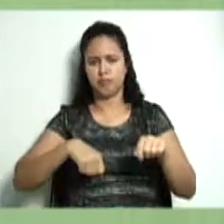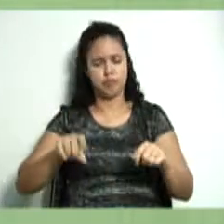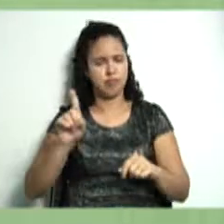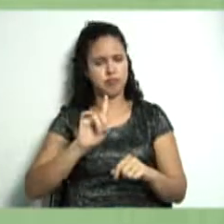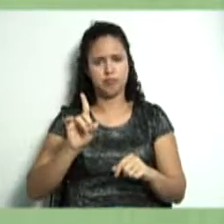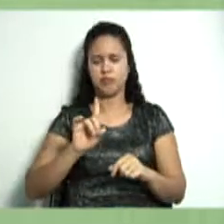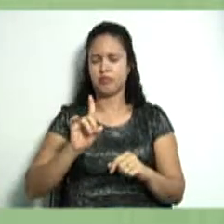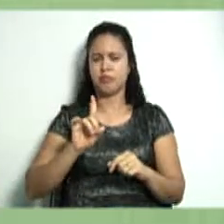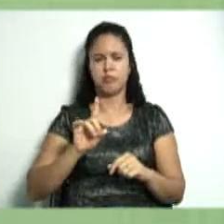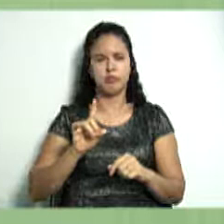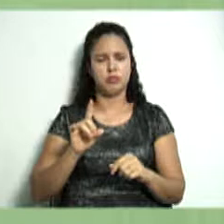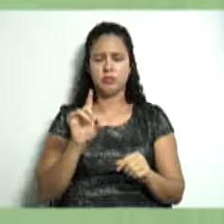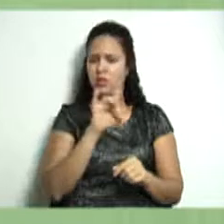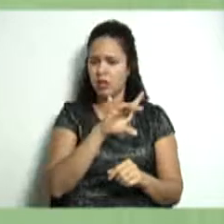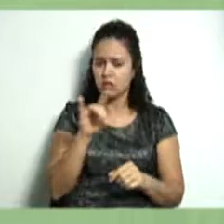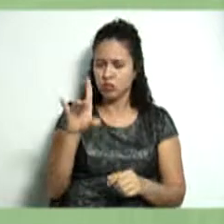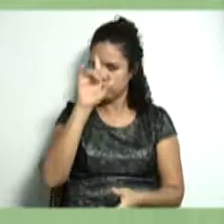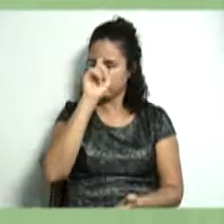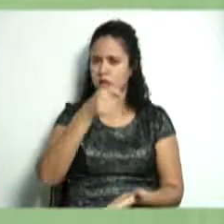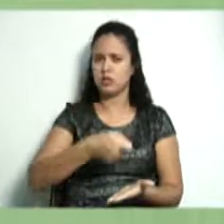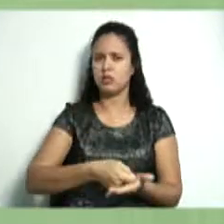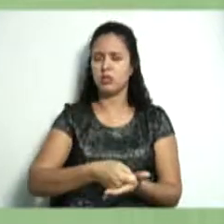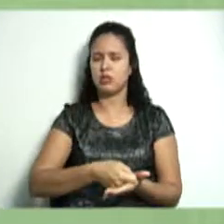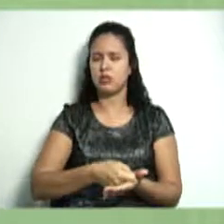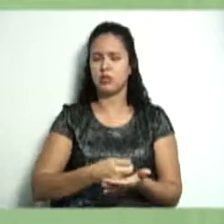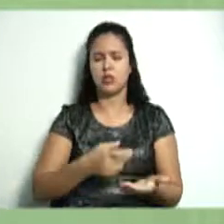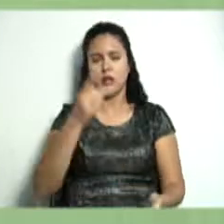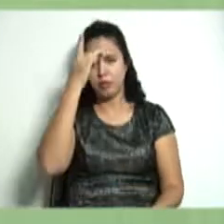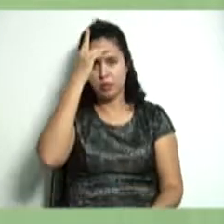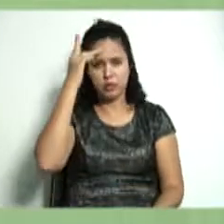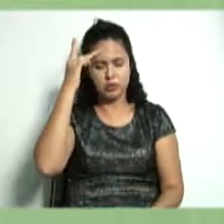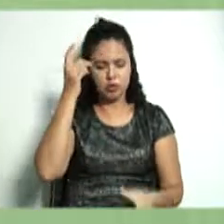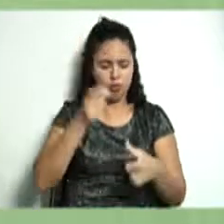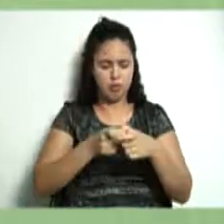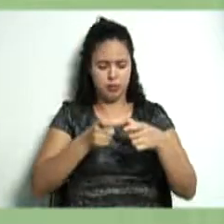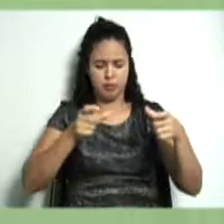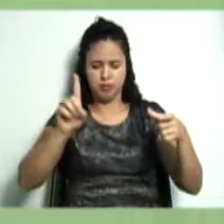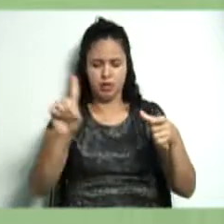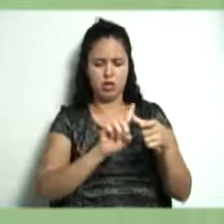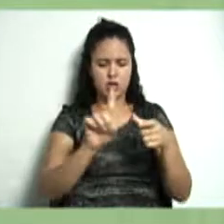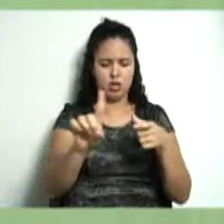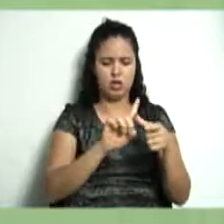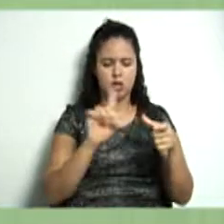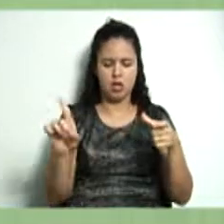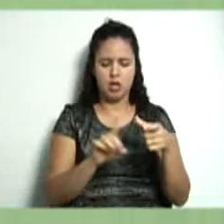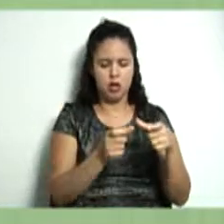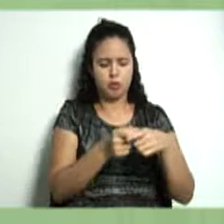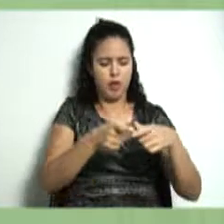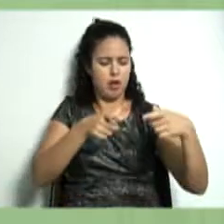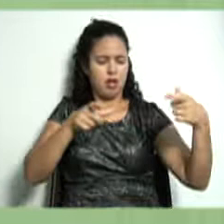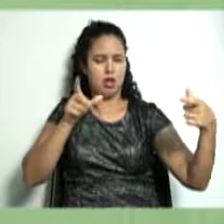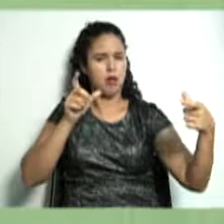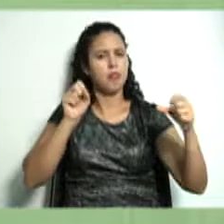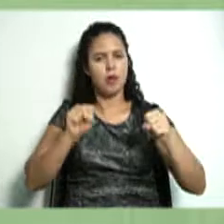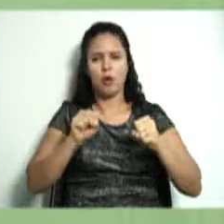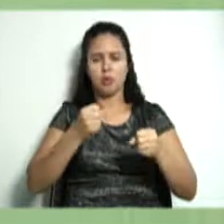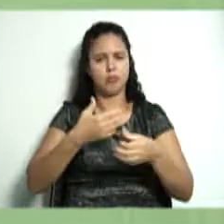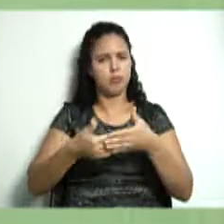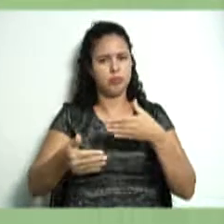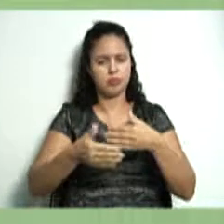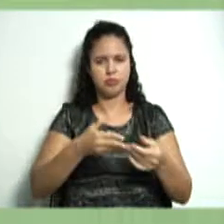cooperativa. E não existe um número máximo de associados. E a gente resgata de novo a Lei